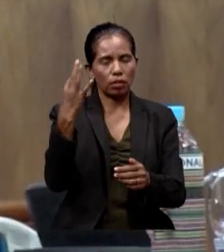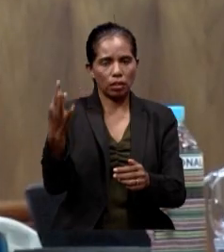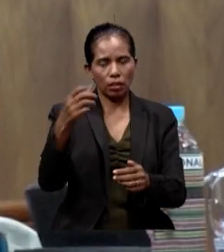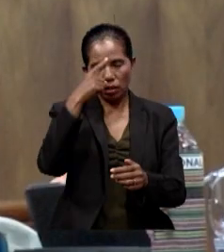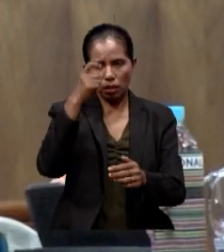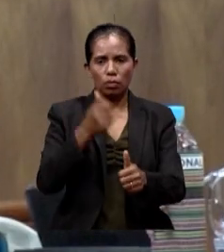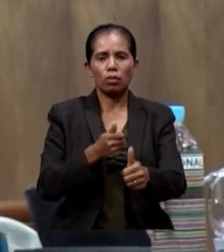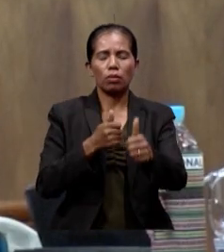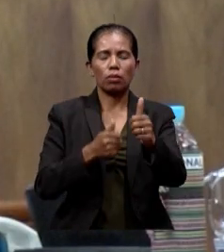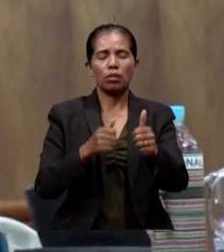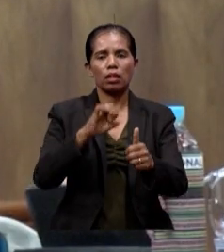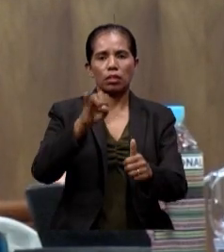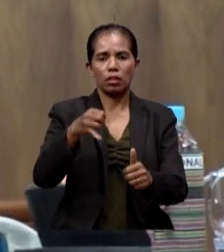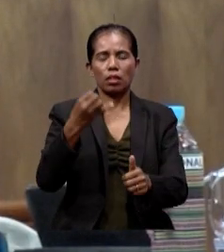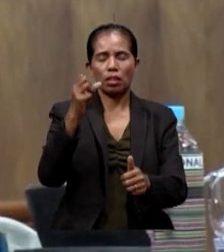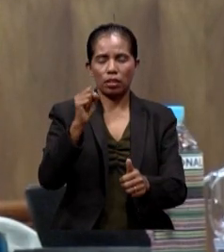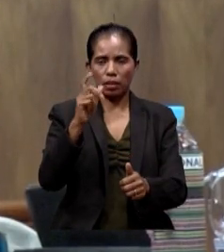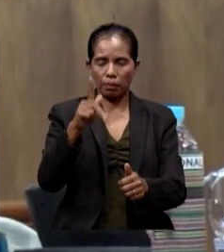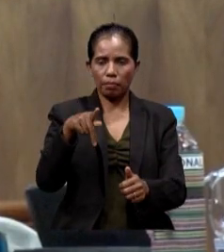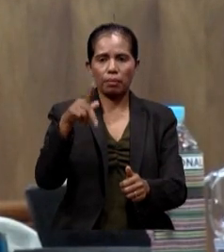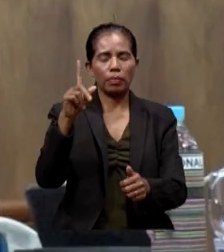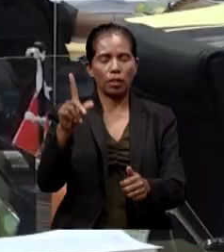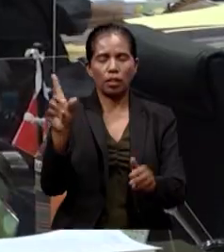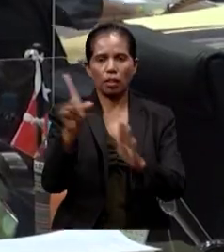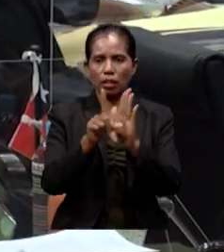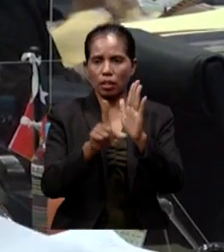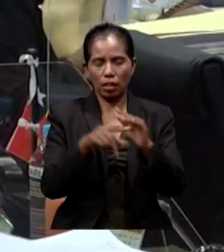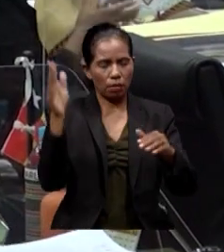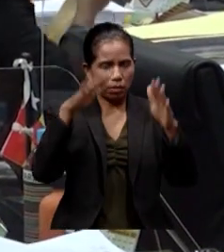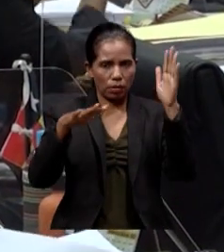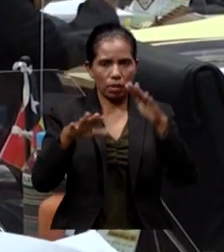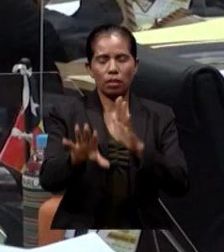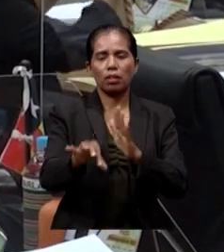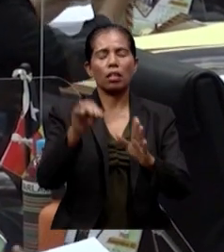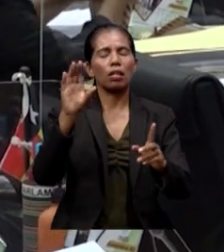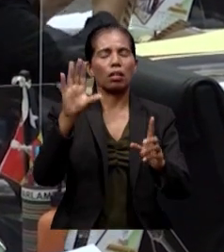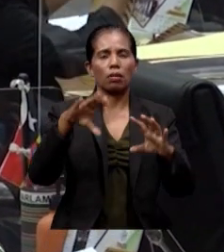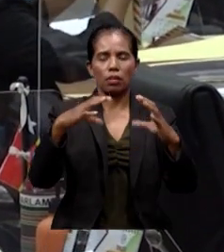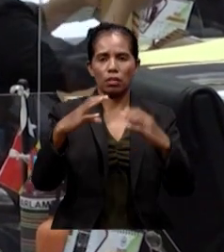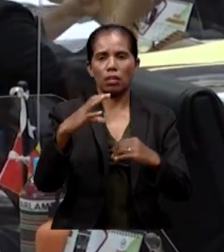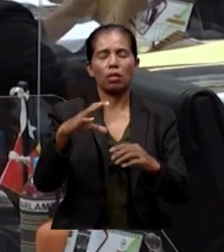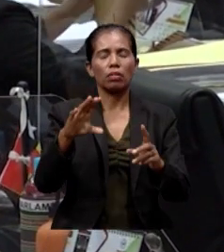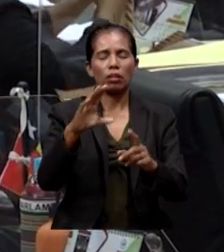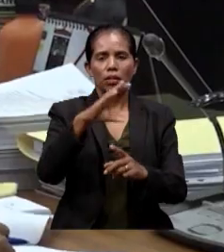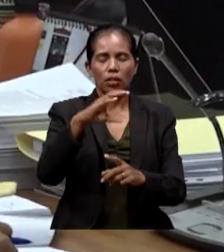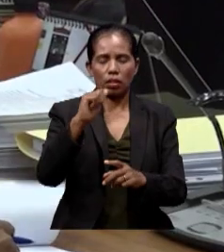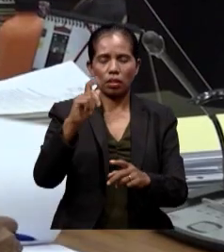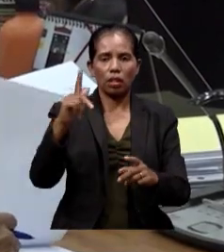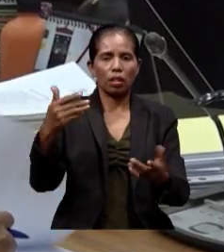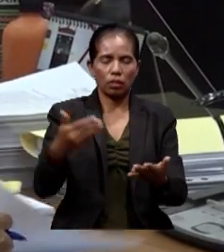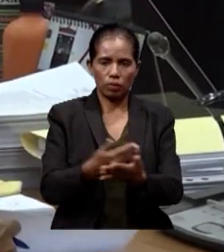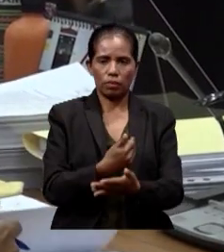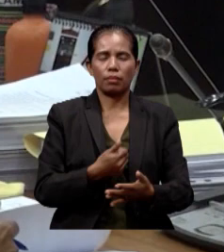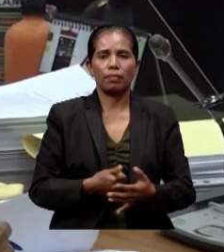também tuir GSMP alteração lei la solução do problema atuhili comissário Fonca. La solução